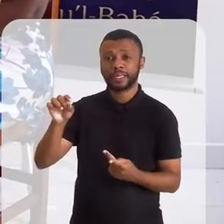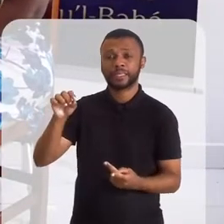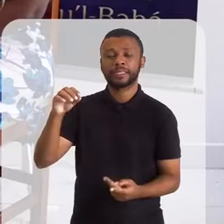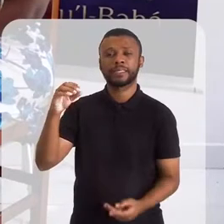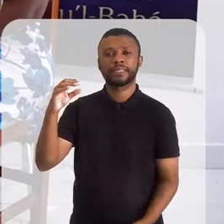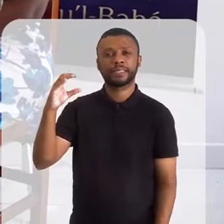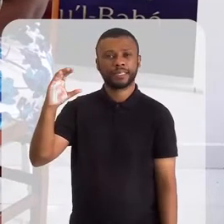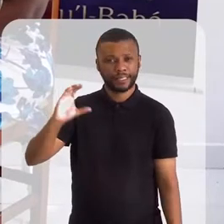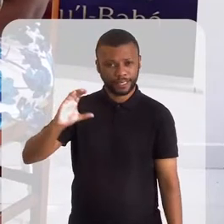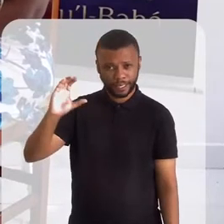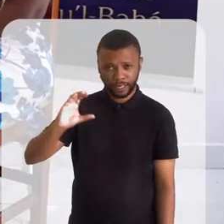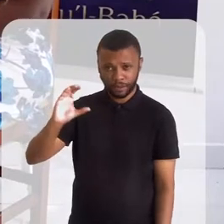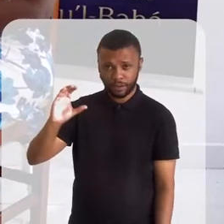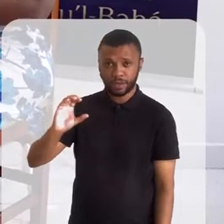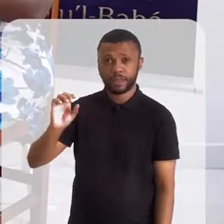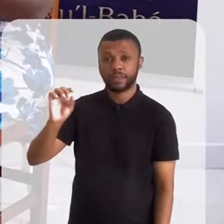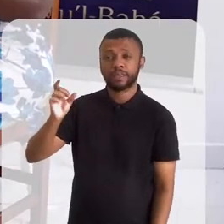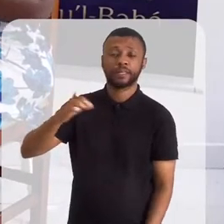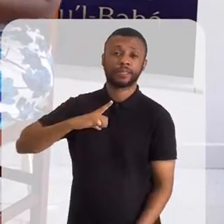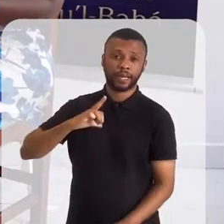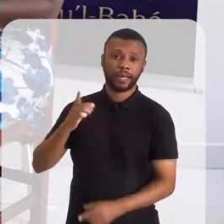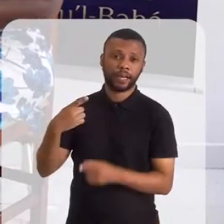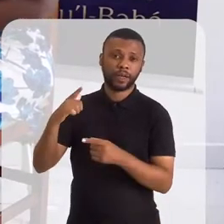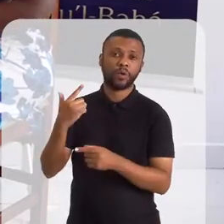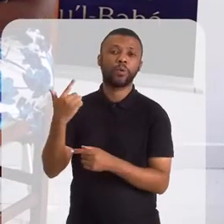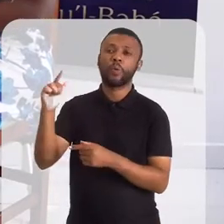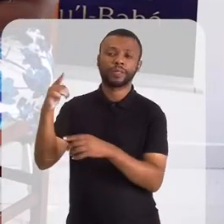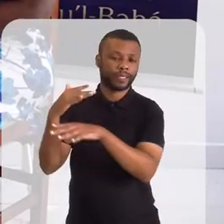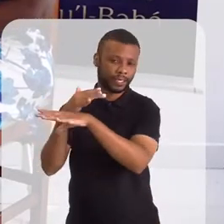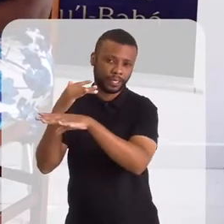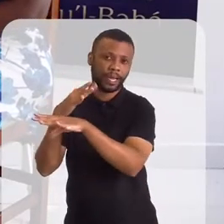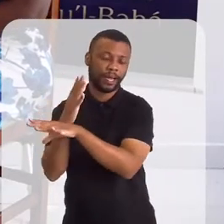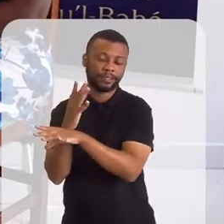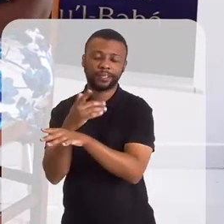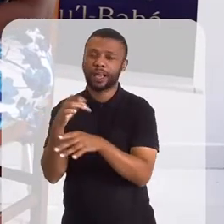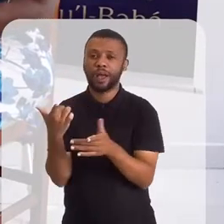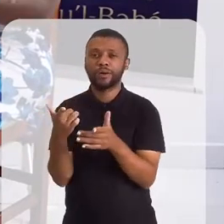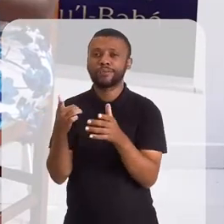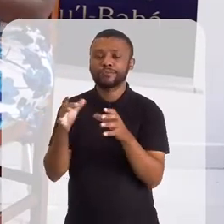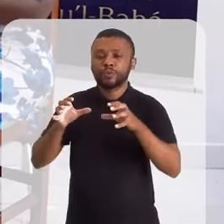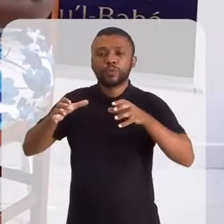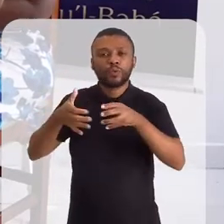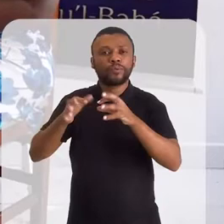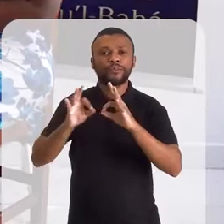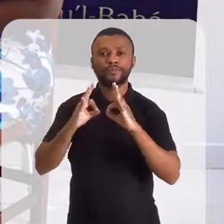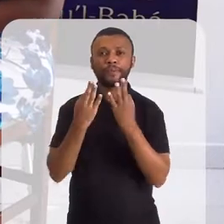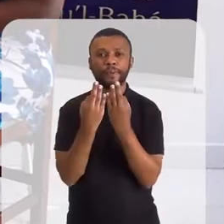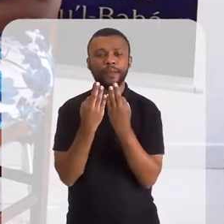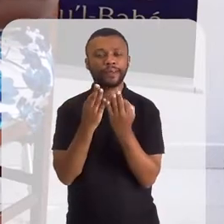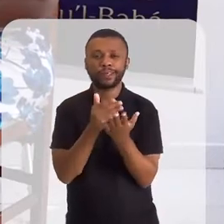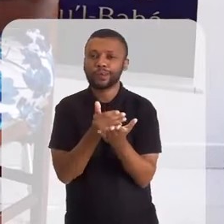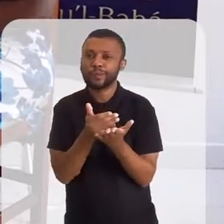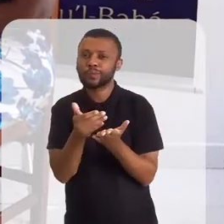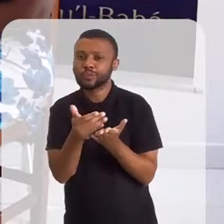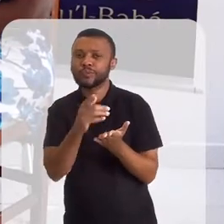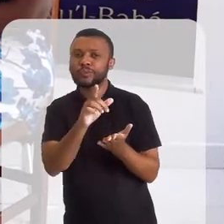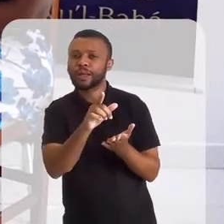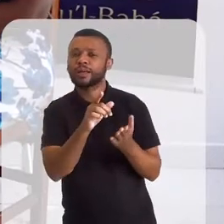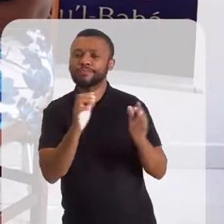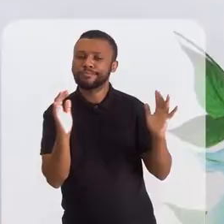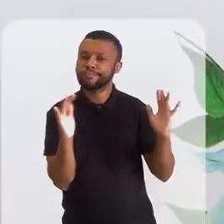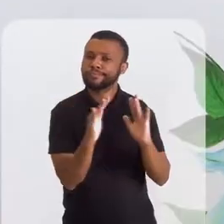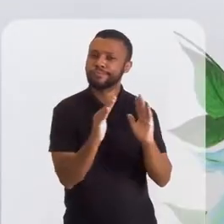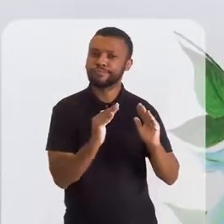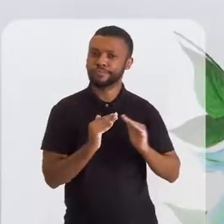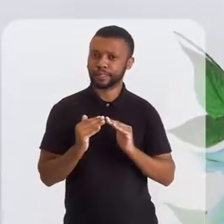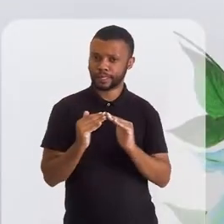Niterói também tem uma sede local. Em outras cidades do estado do Rio de Janeiro, por exemplo, são um conjunto de famílias que se reúnem nas suas